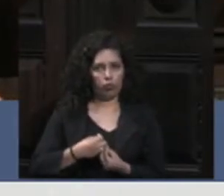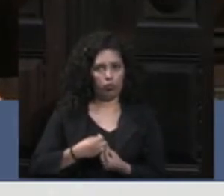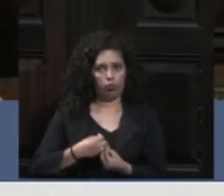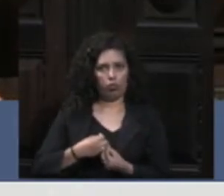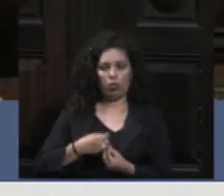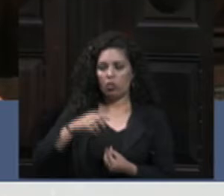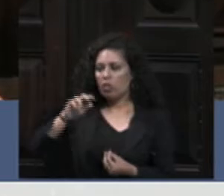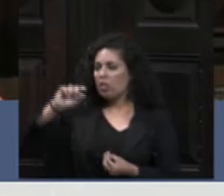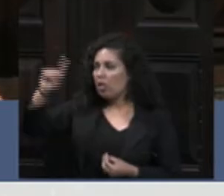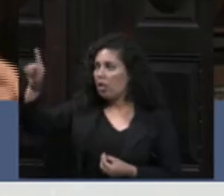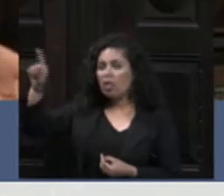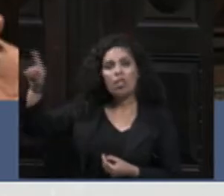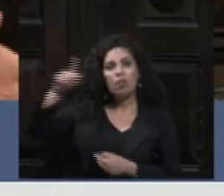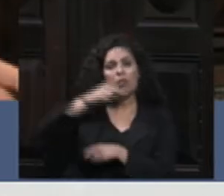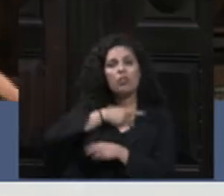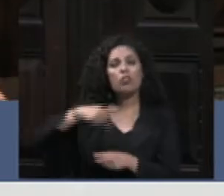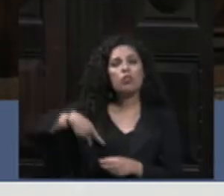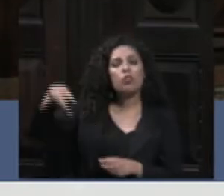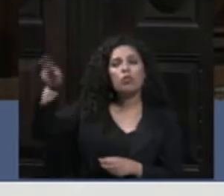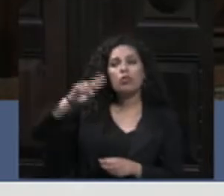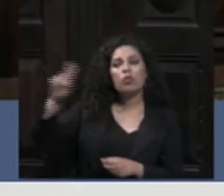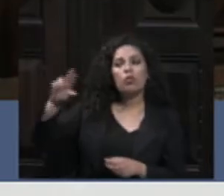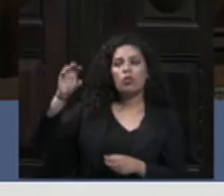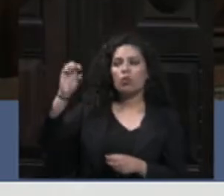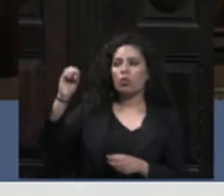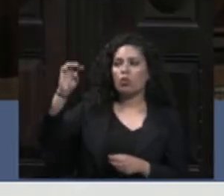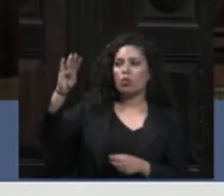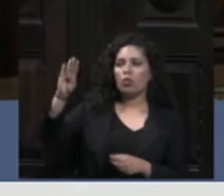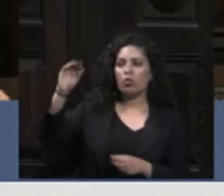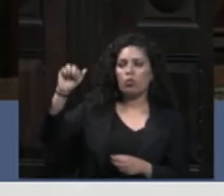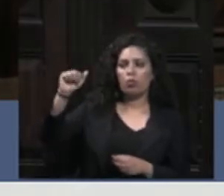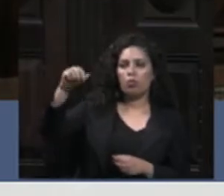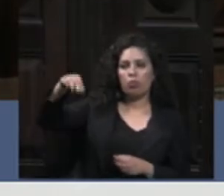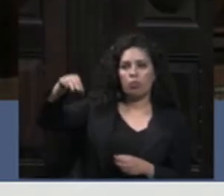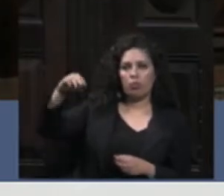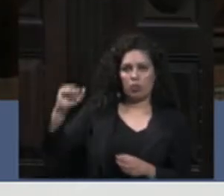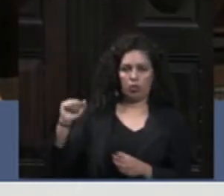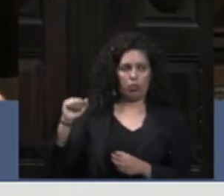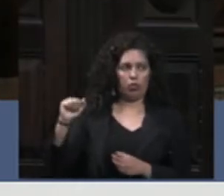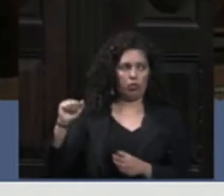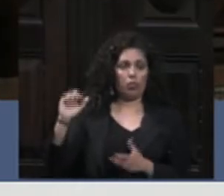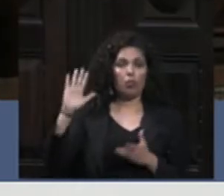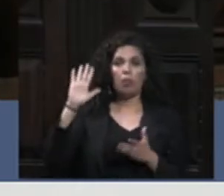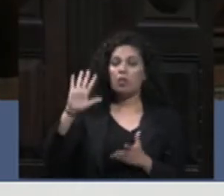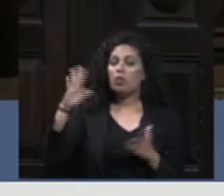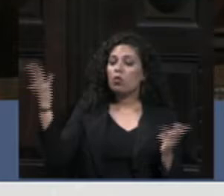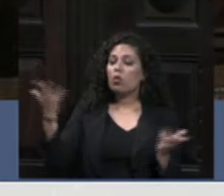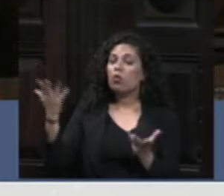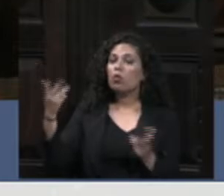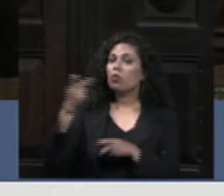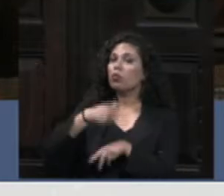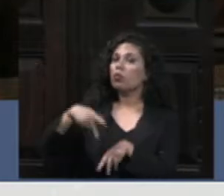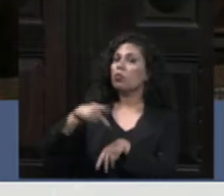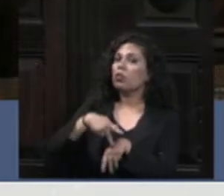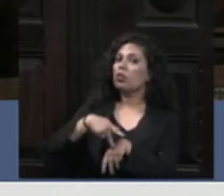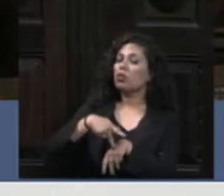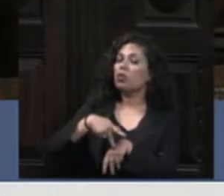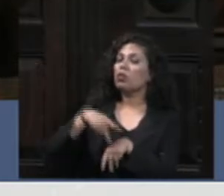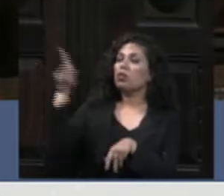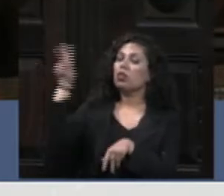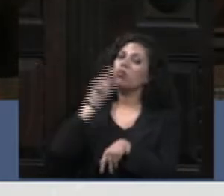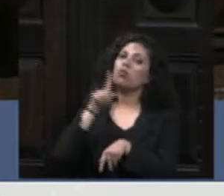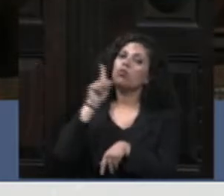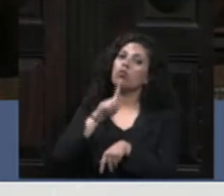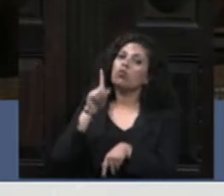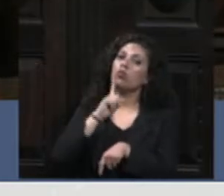Barack Obama. E vimos ressurgir o governo Trump.